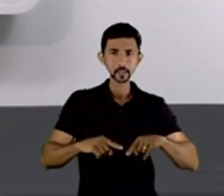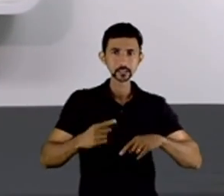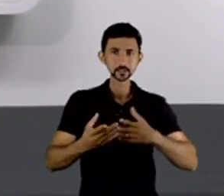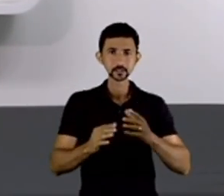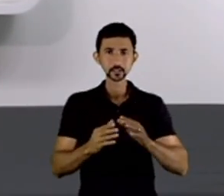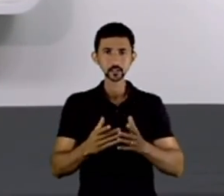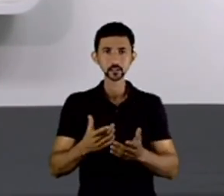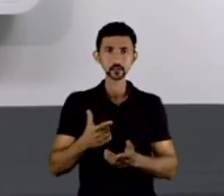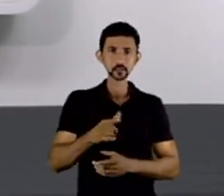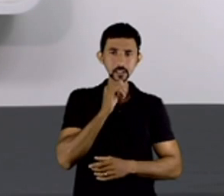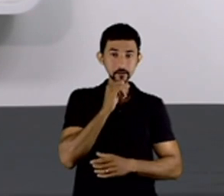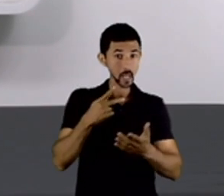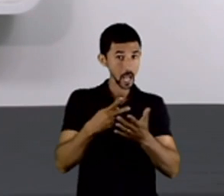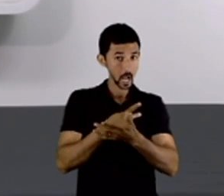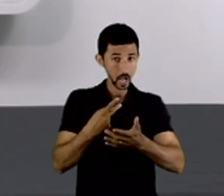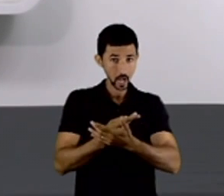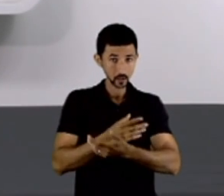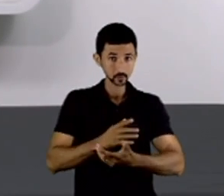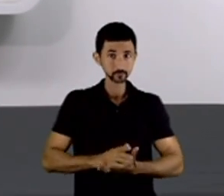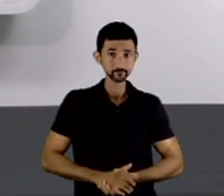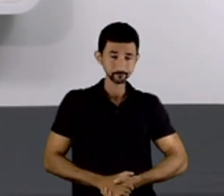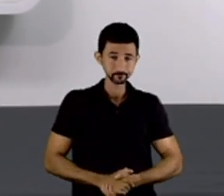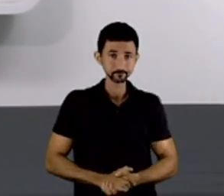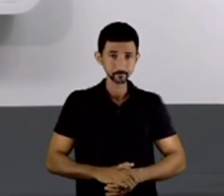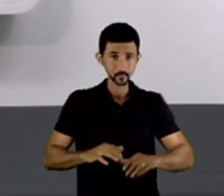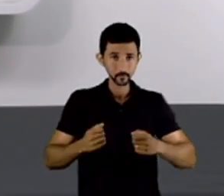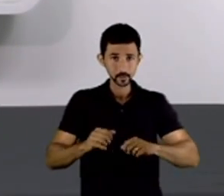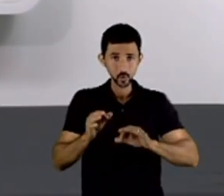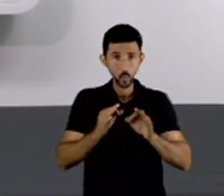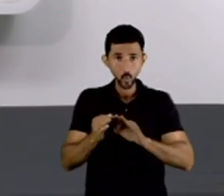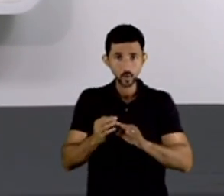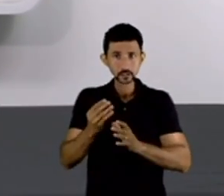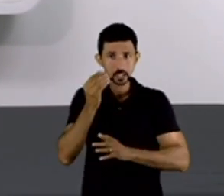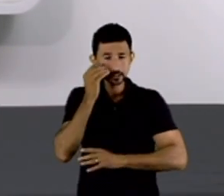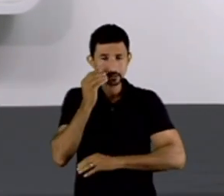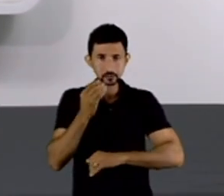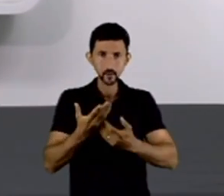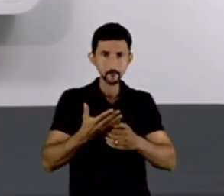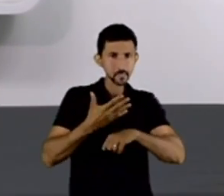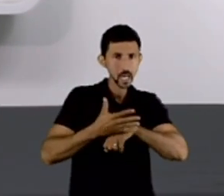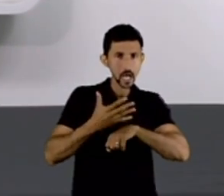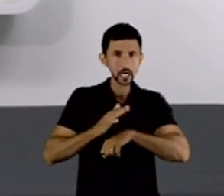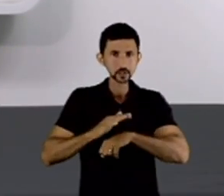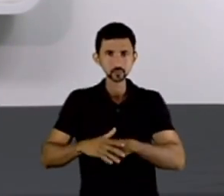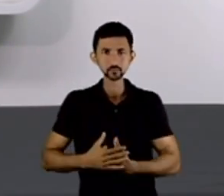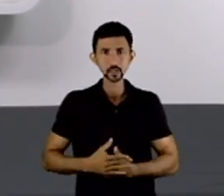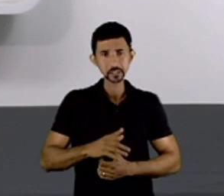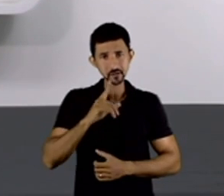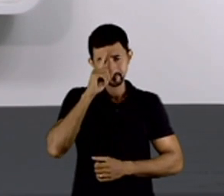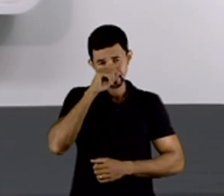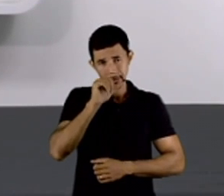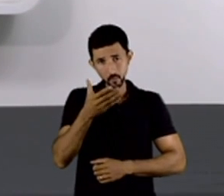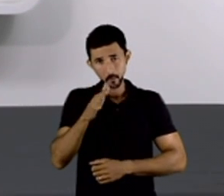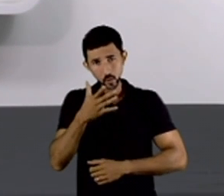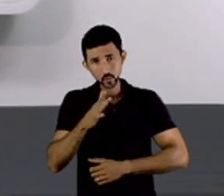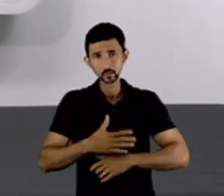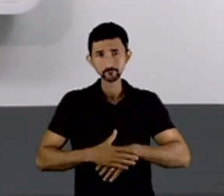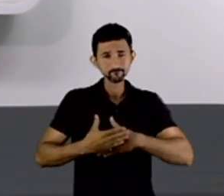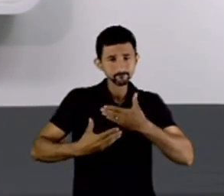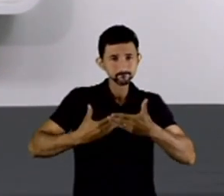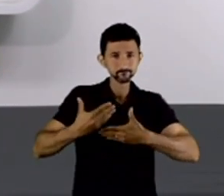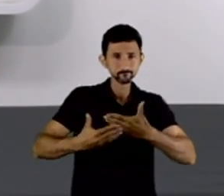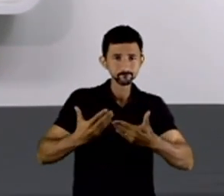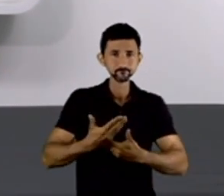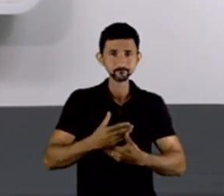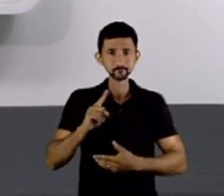não estejam errados, certo? Só que eles não são práticos, certo? Mas são os procedimentos